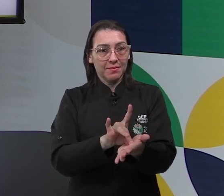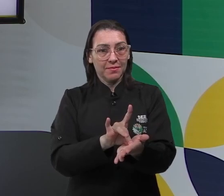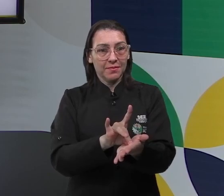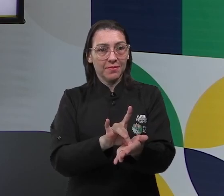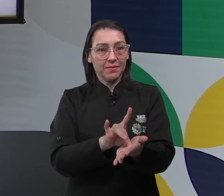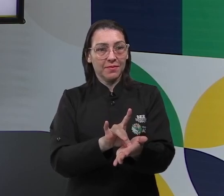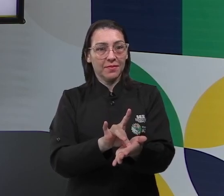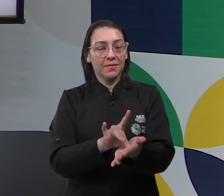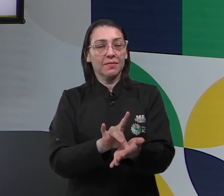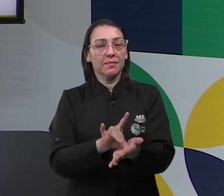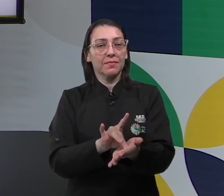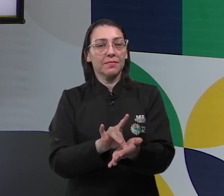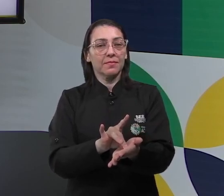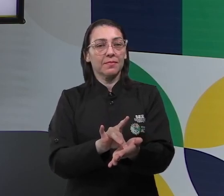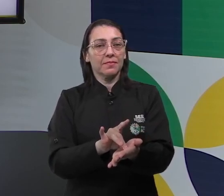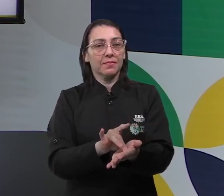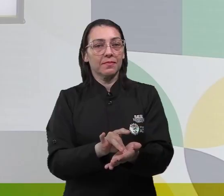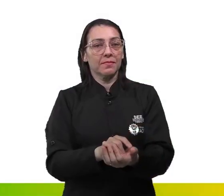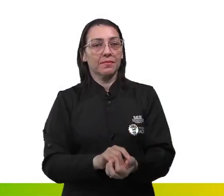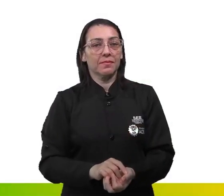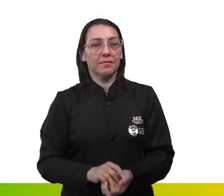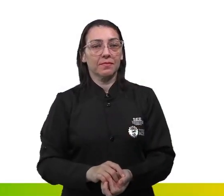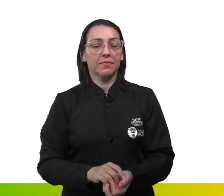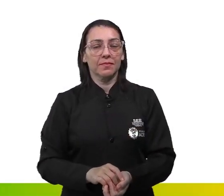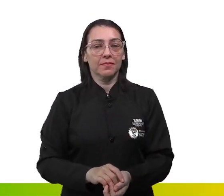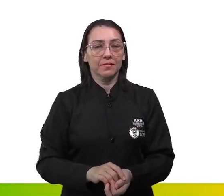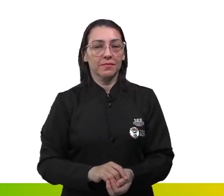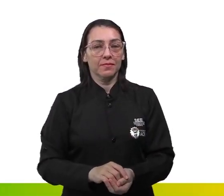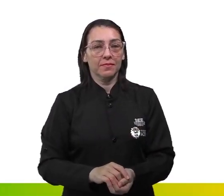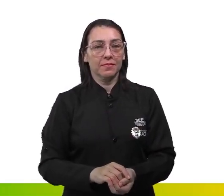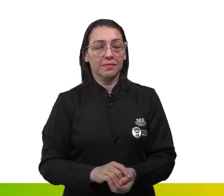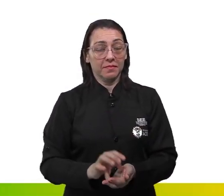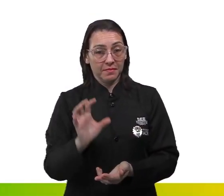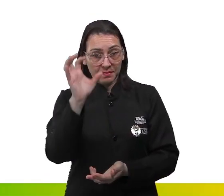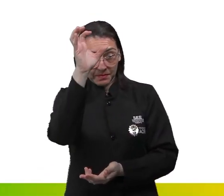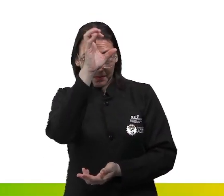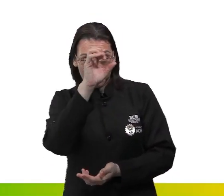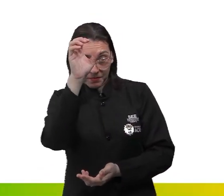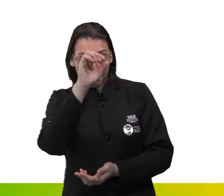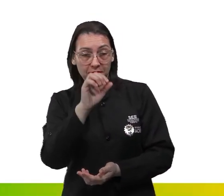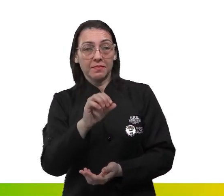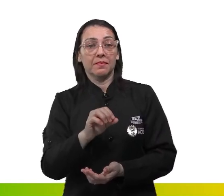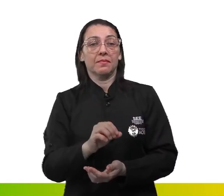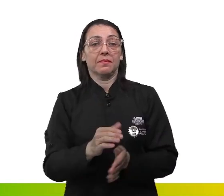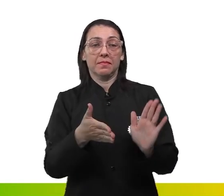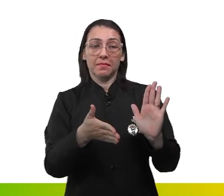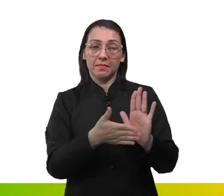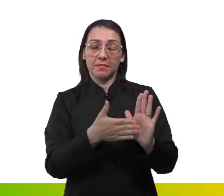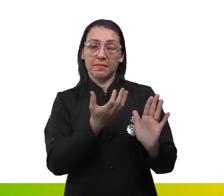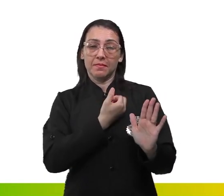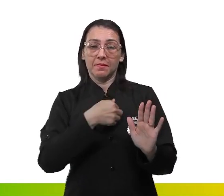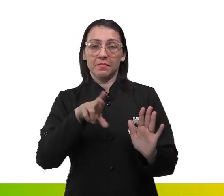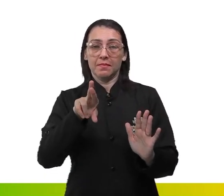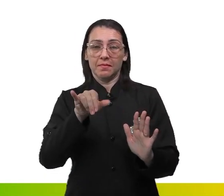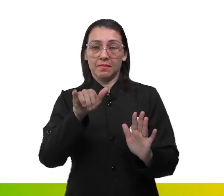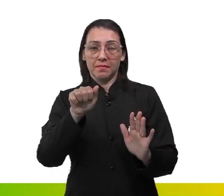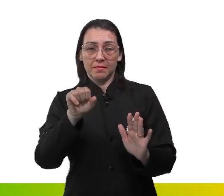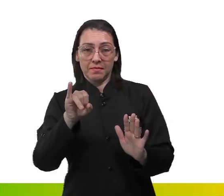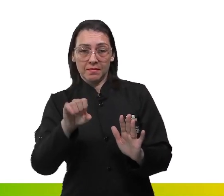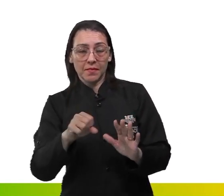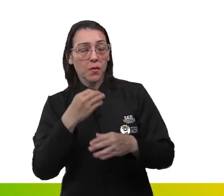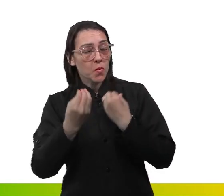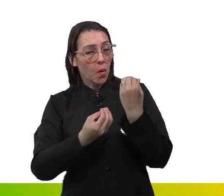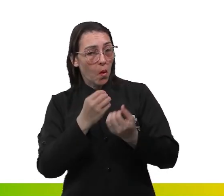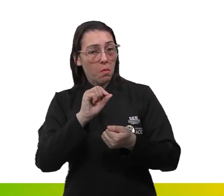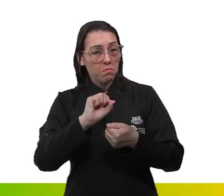nós fizemos. Então, nós aprendemos sobre as propriedades dos números reais, sobre como